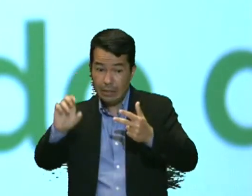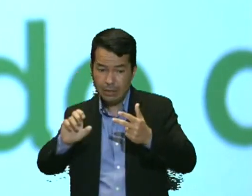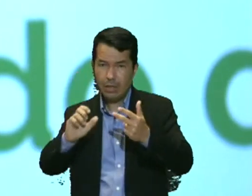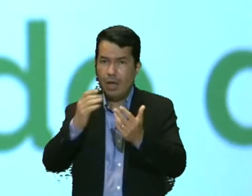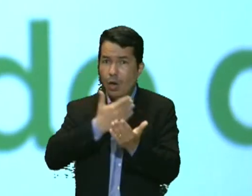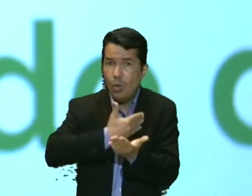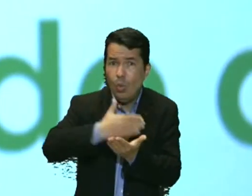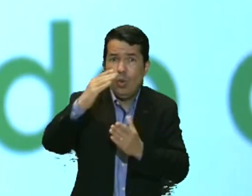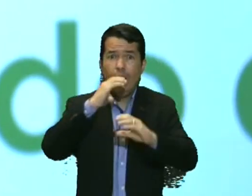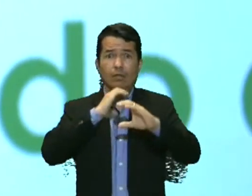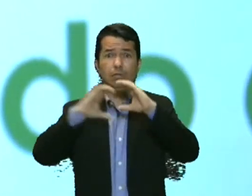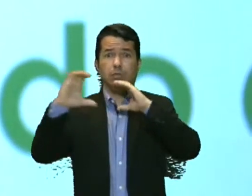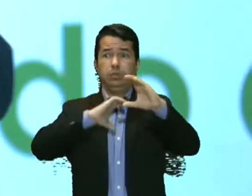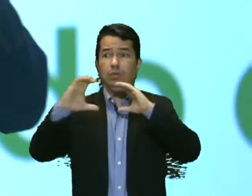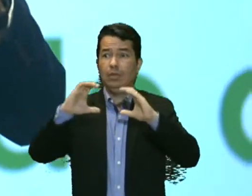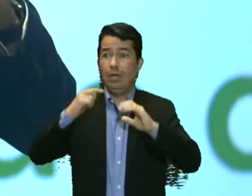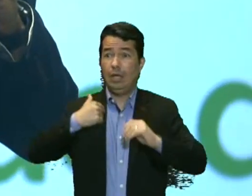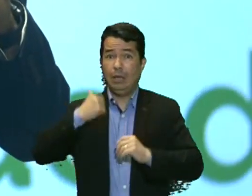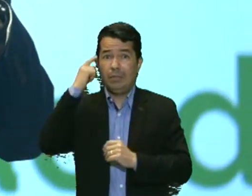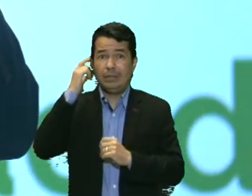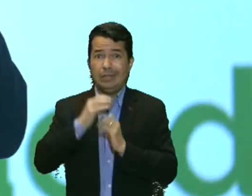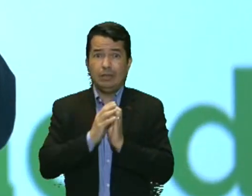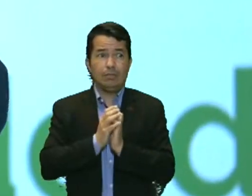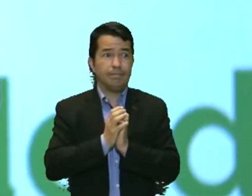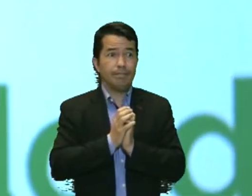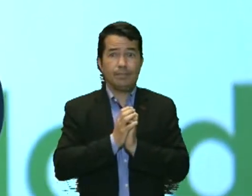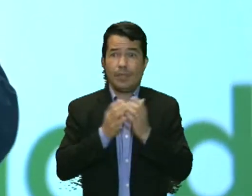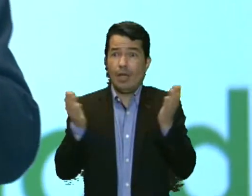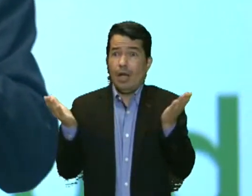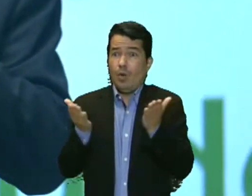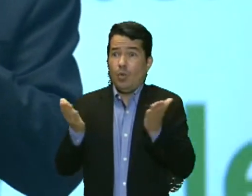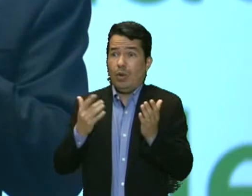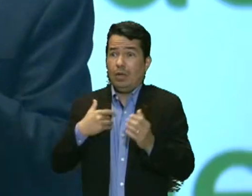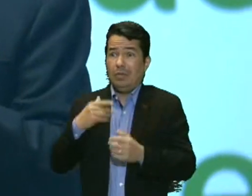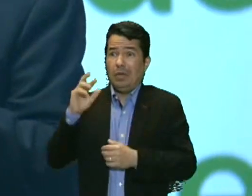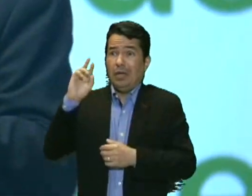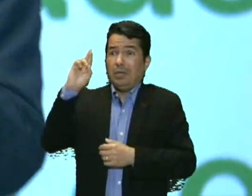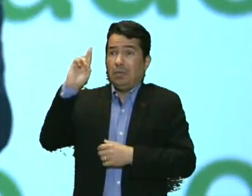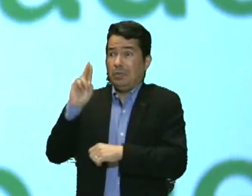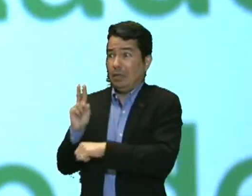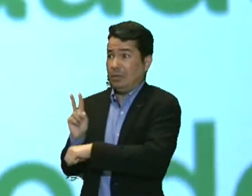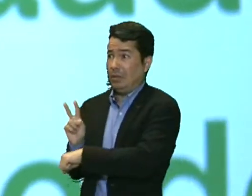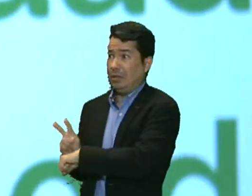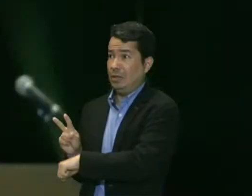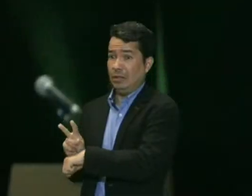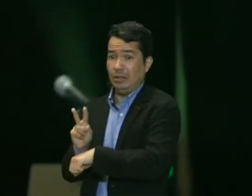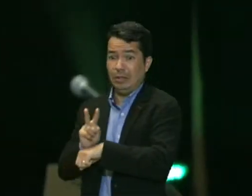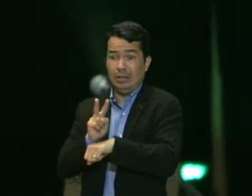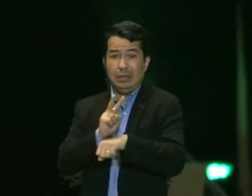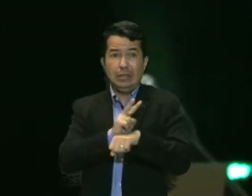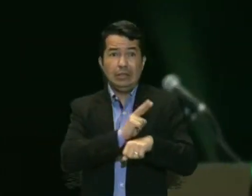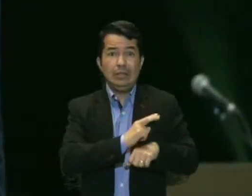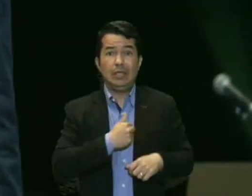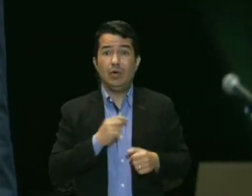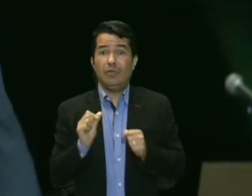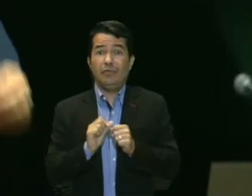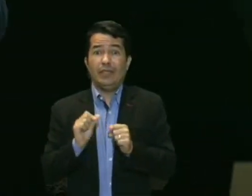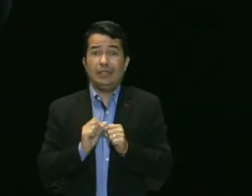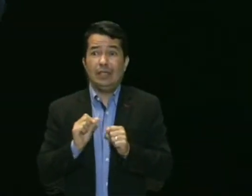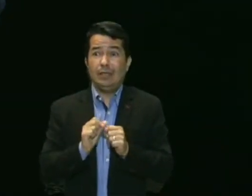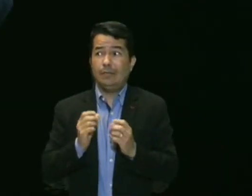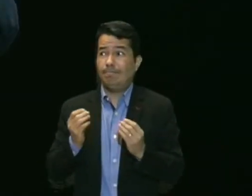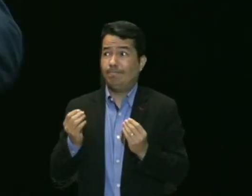E eu fiquei olhando e falei: Deus, e agora? Eu sou responsável por esse grupo, o que eu vou fazer? E